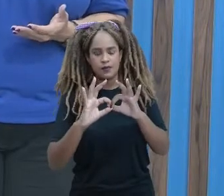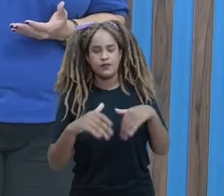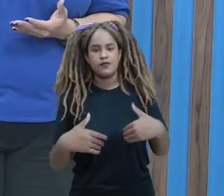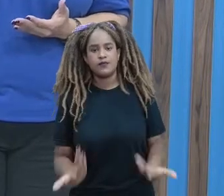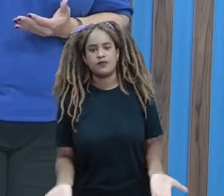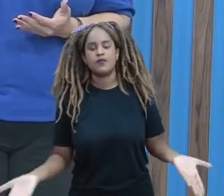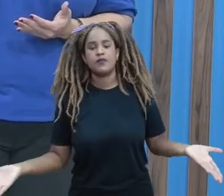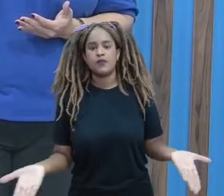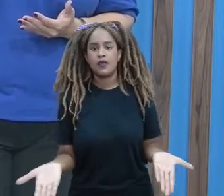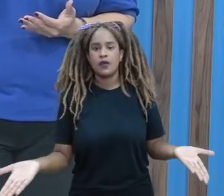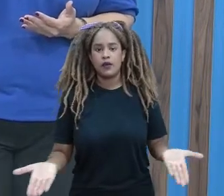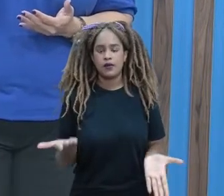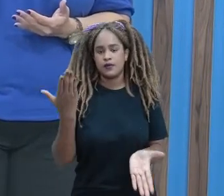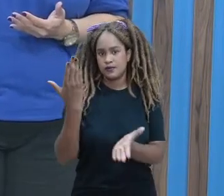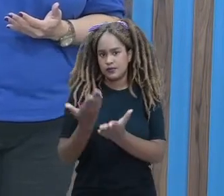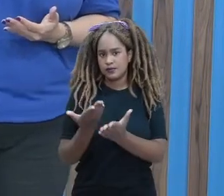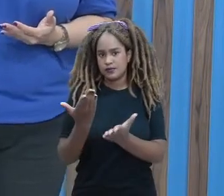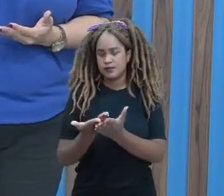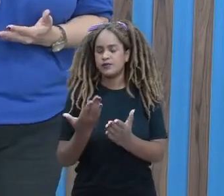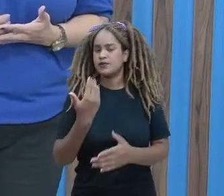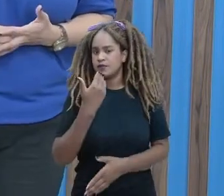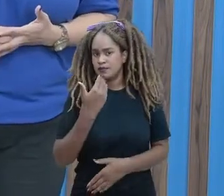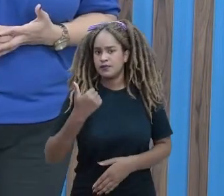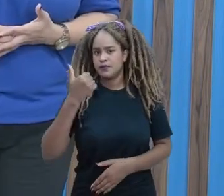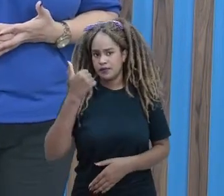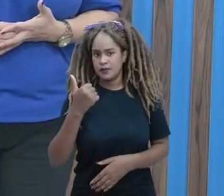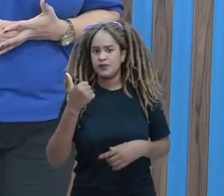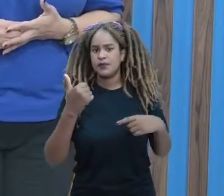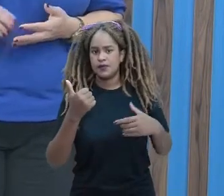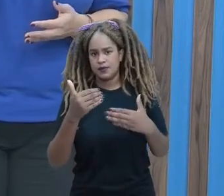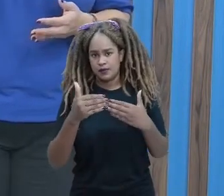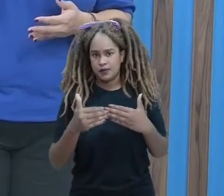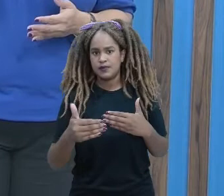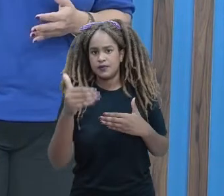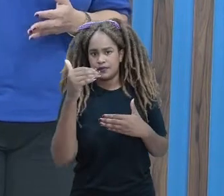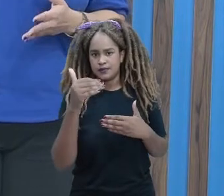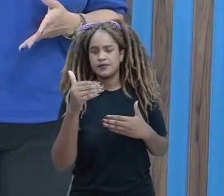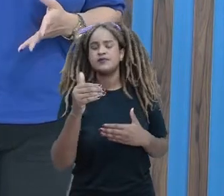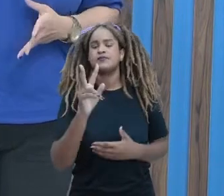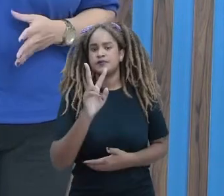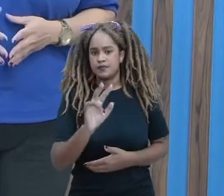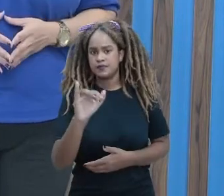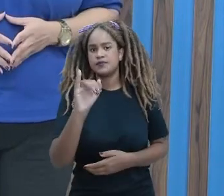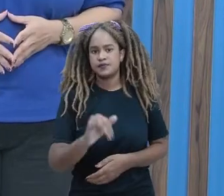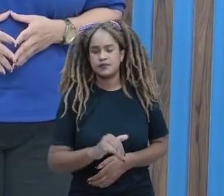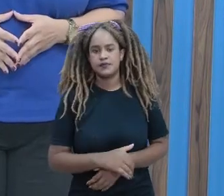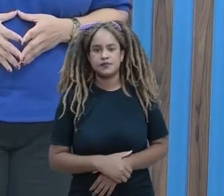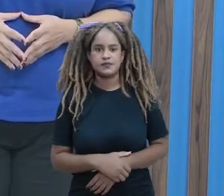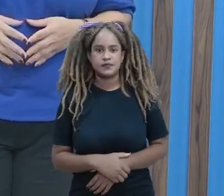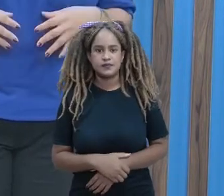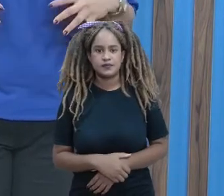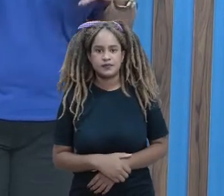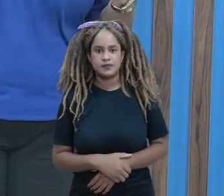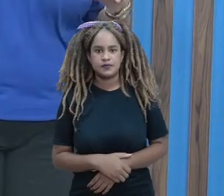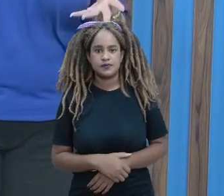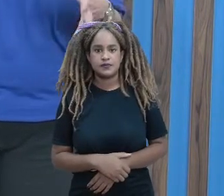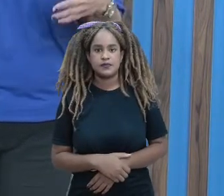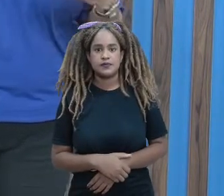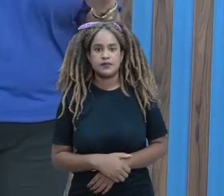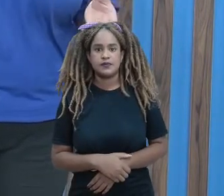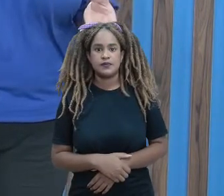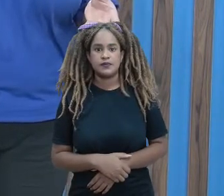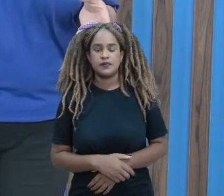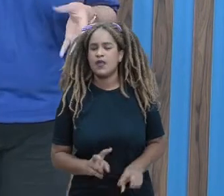gente vai ver isso melhor explicadinho já lá na frente na aula. Essa história